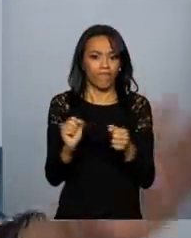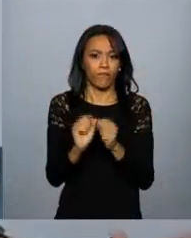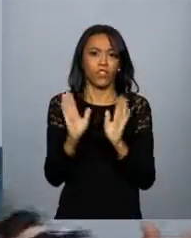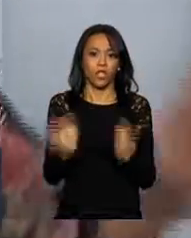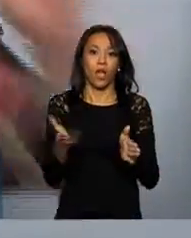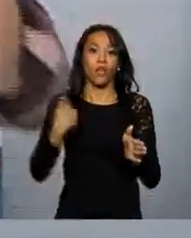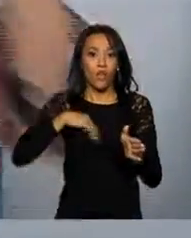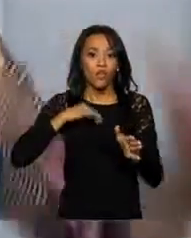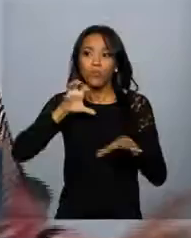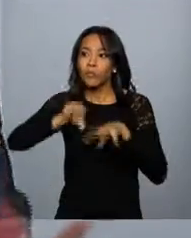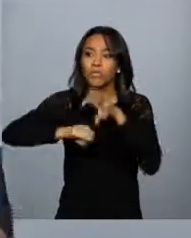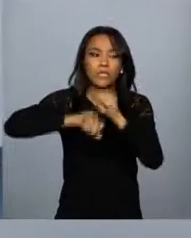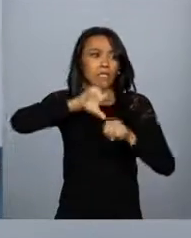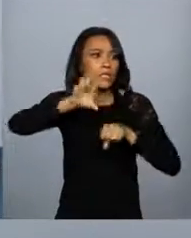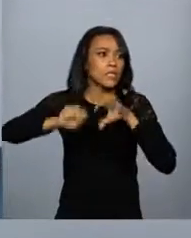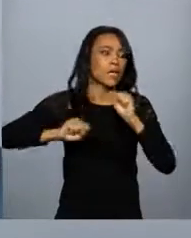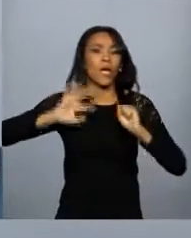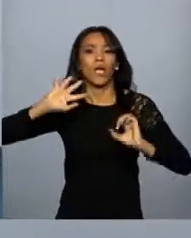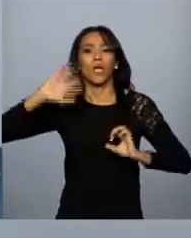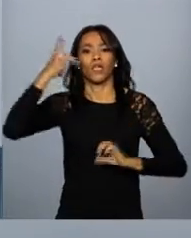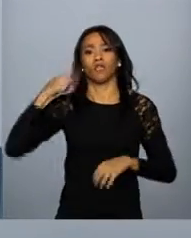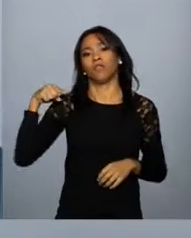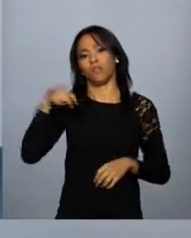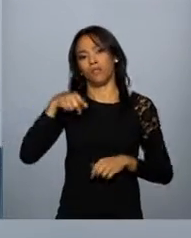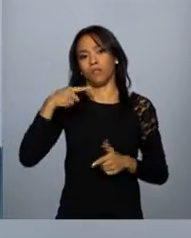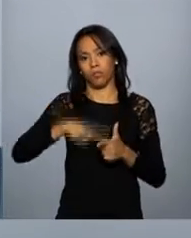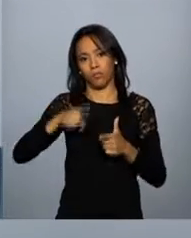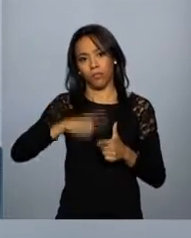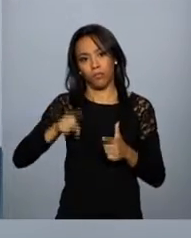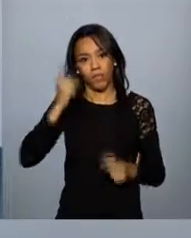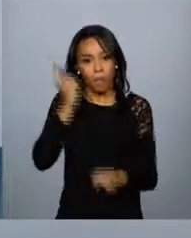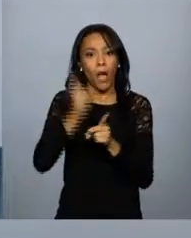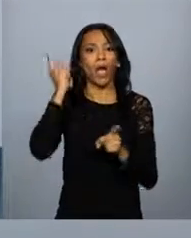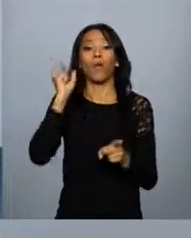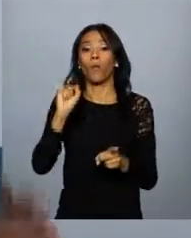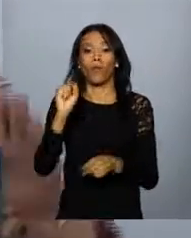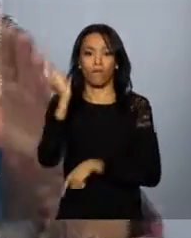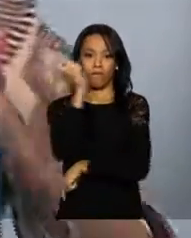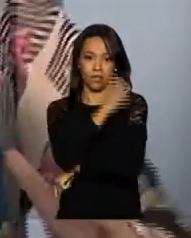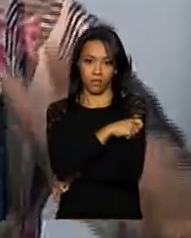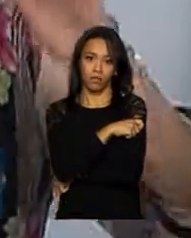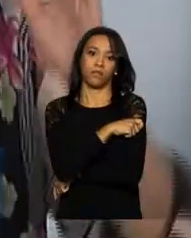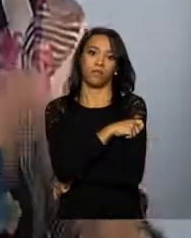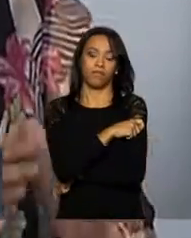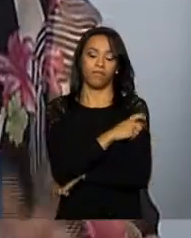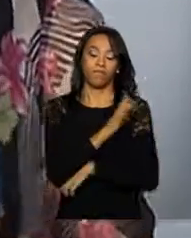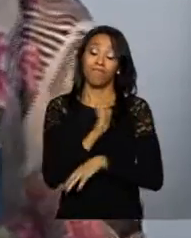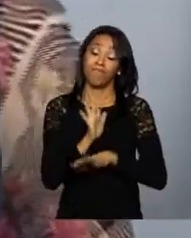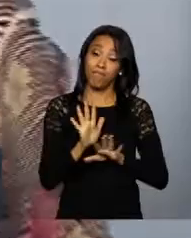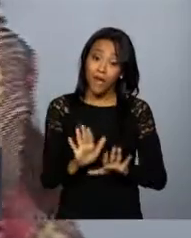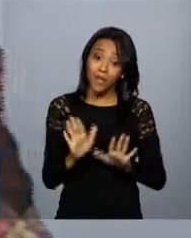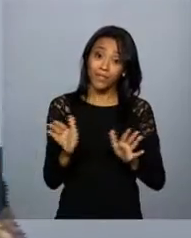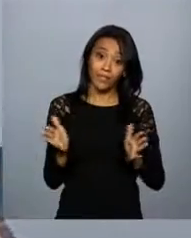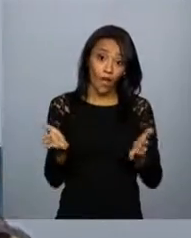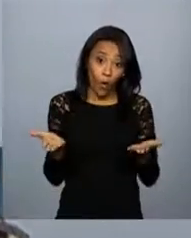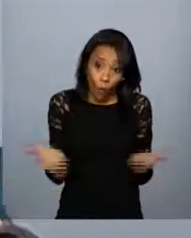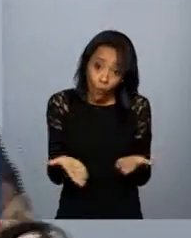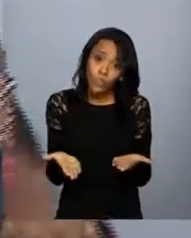vamos buscar, de todos os jeitos, desenvolver essa vacina. Mas de hoje até lá,